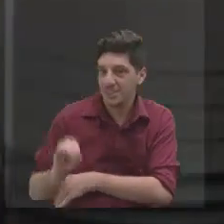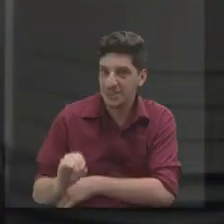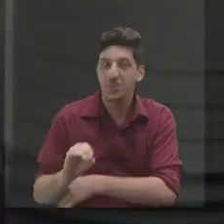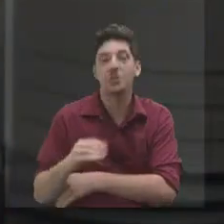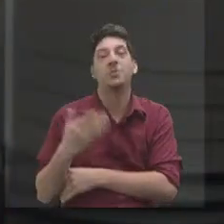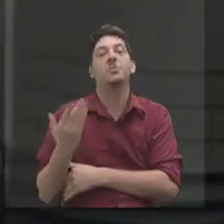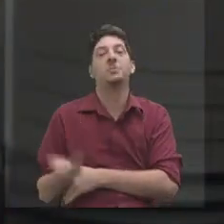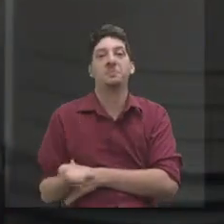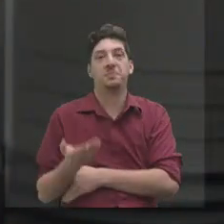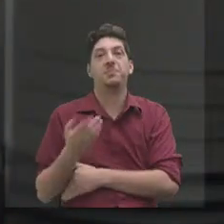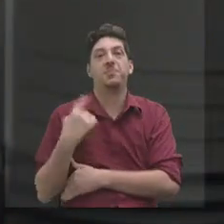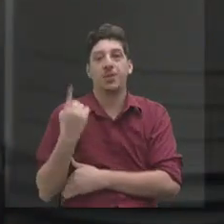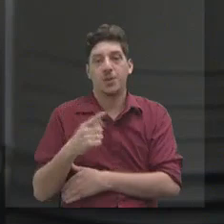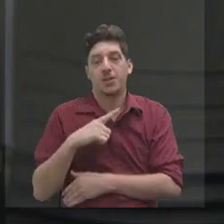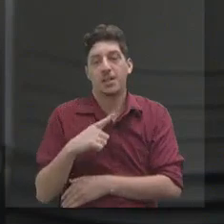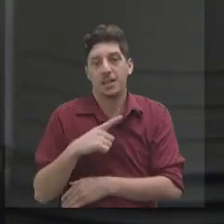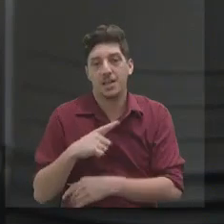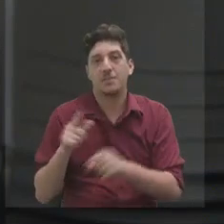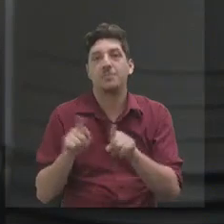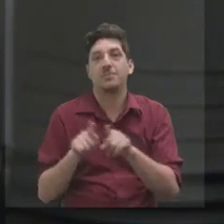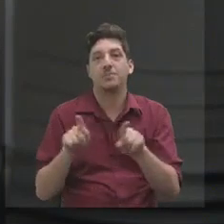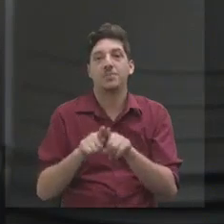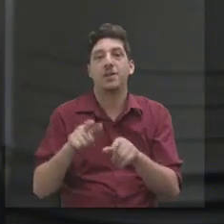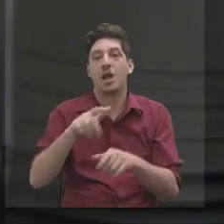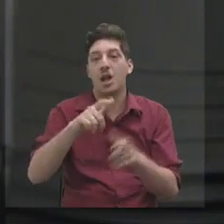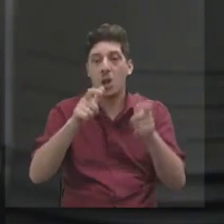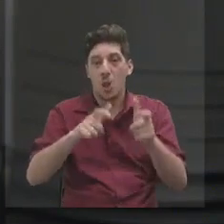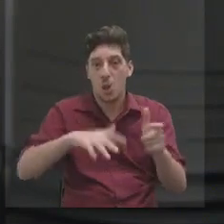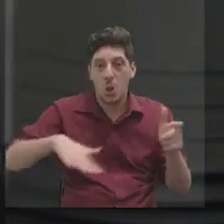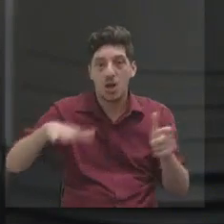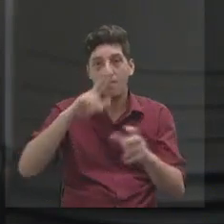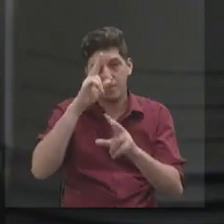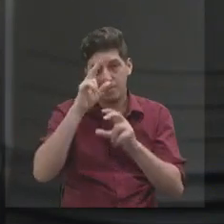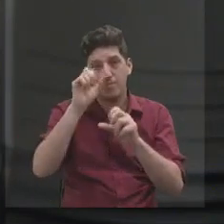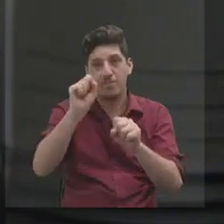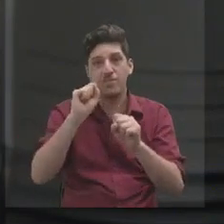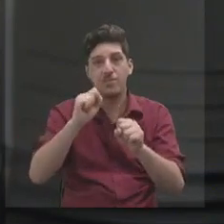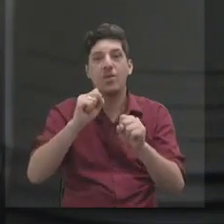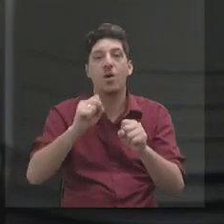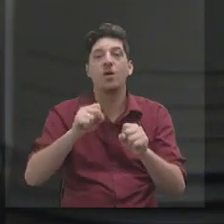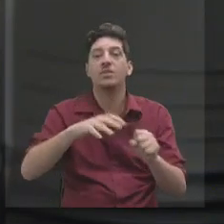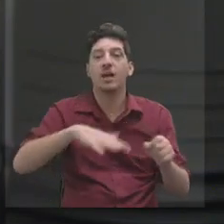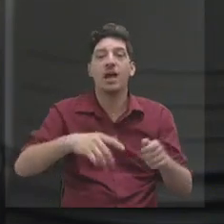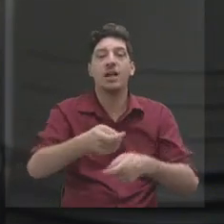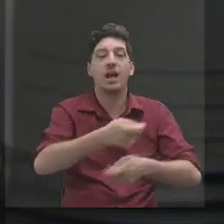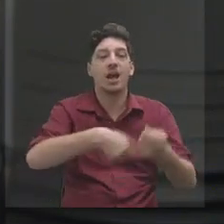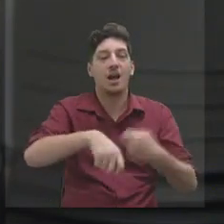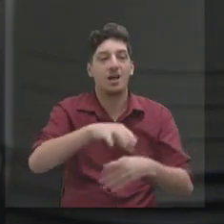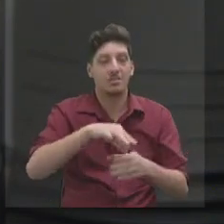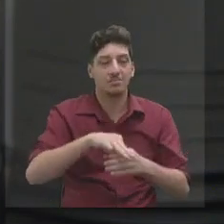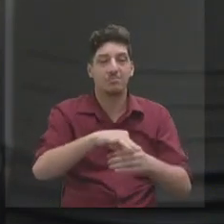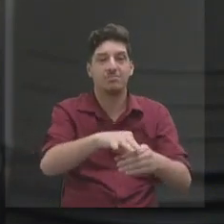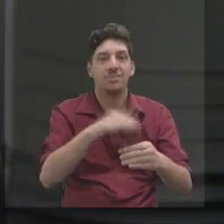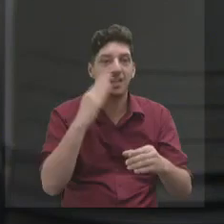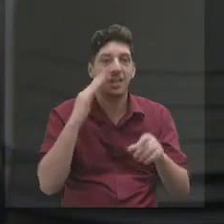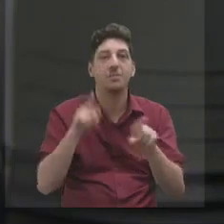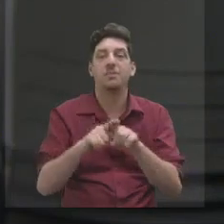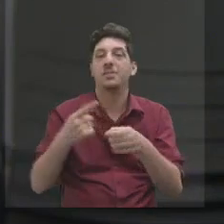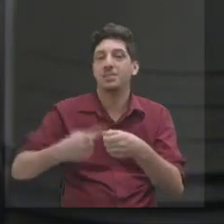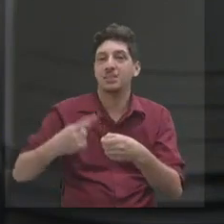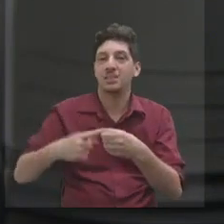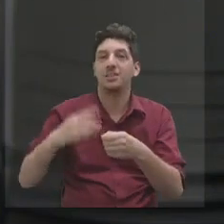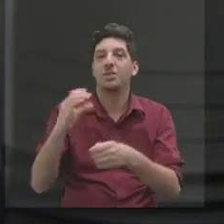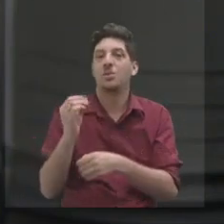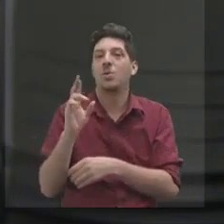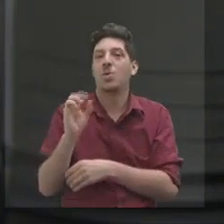nós temos ali uma região muito forte no agronegócio com a cidade de Coromandel é